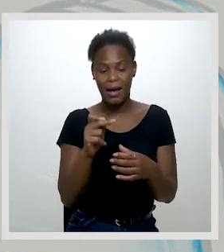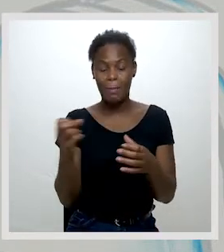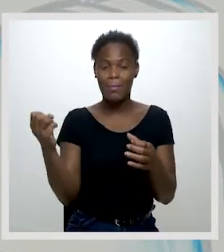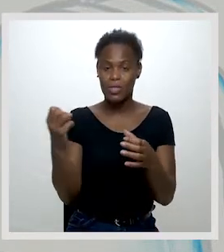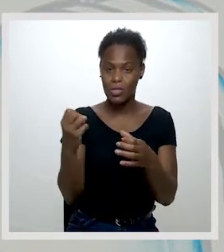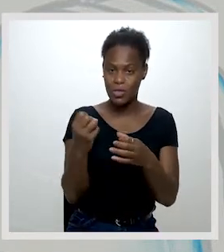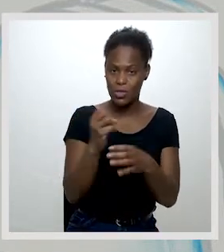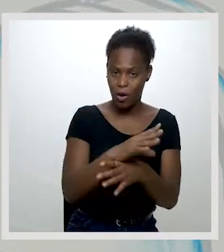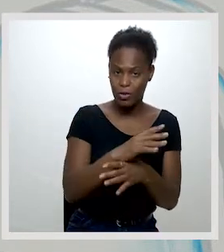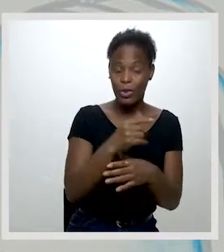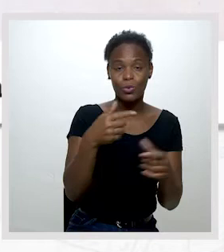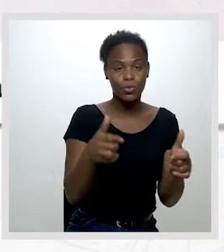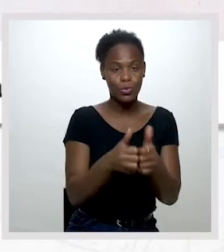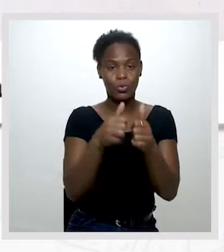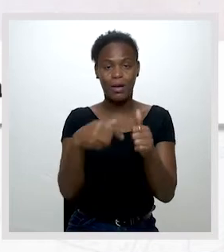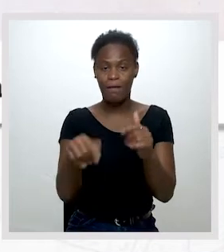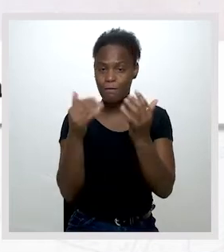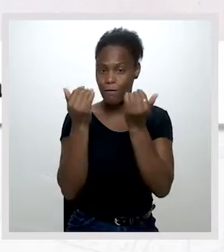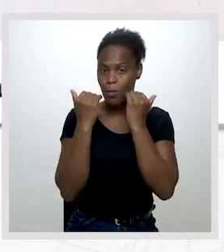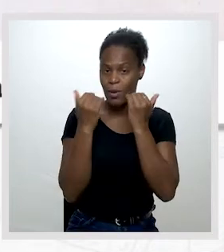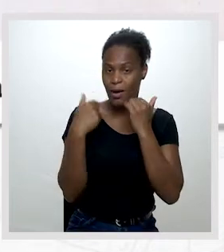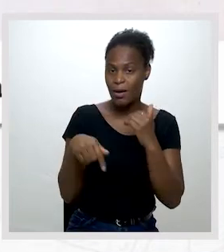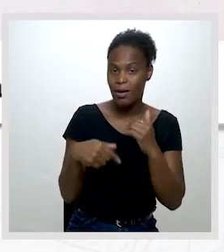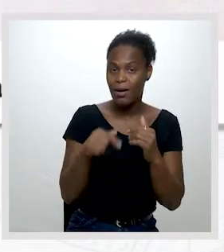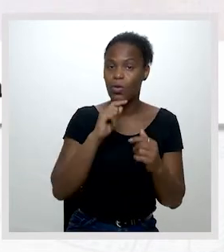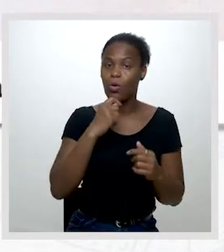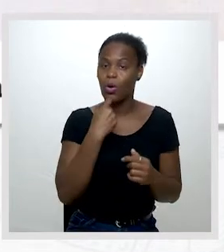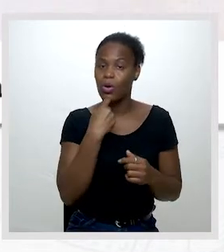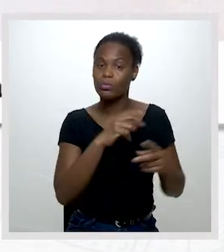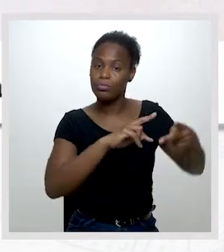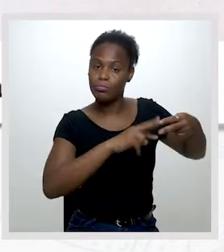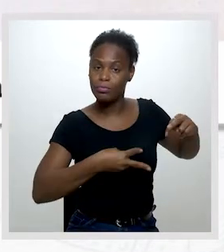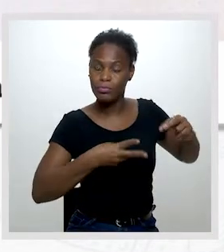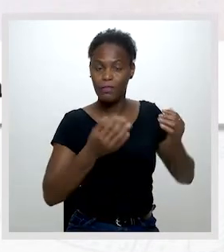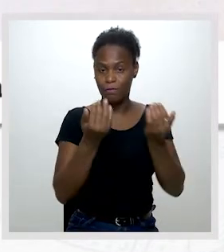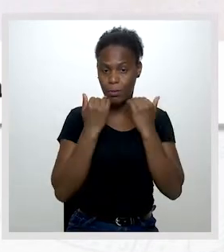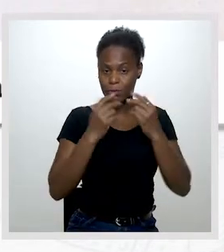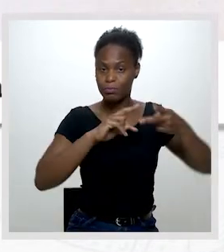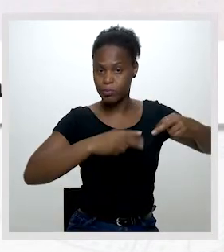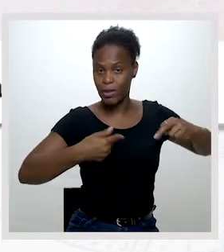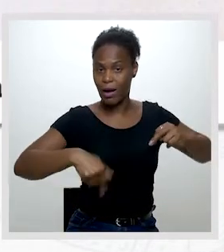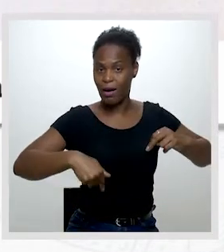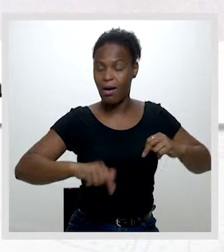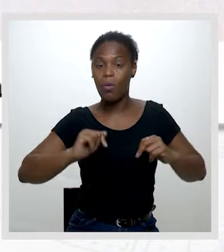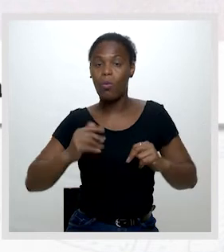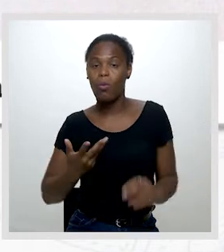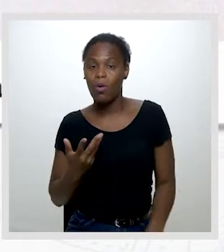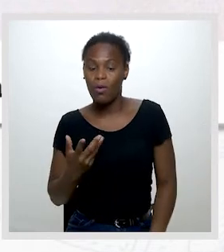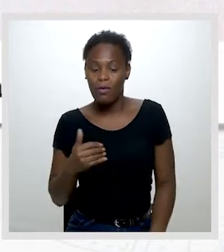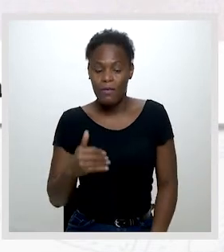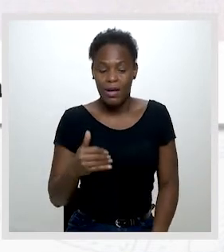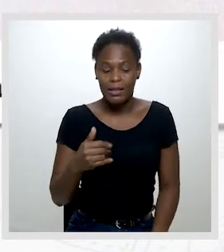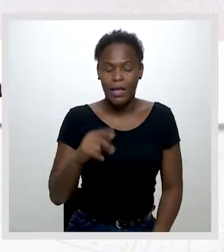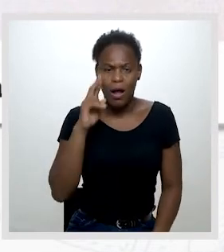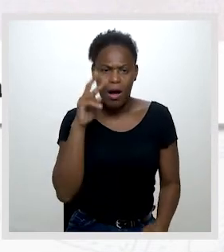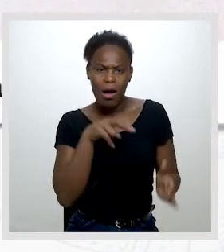as informações do código genético, não é? A informação genética. E ao ser identificado